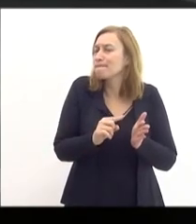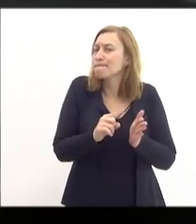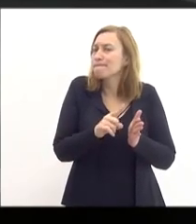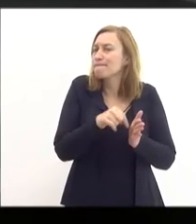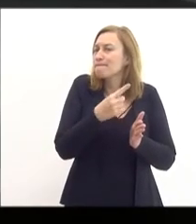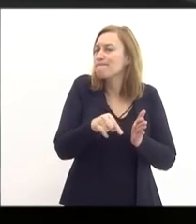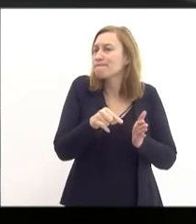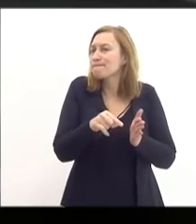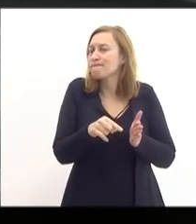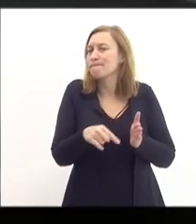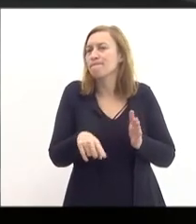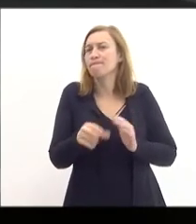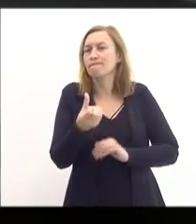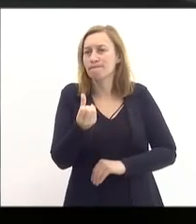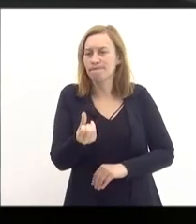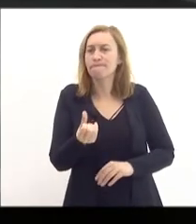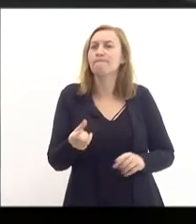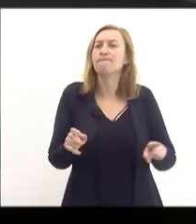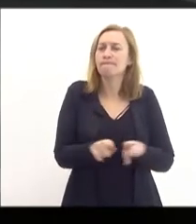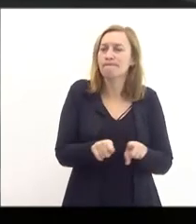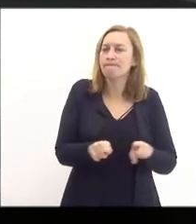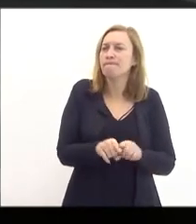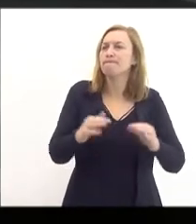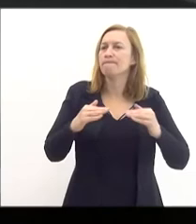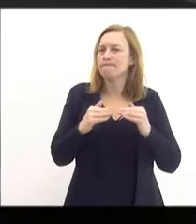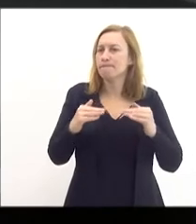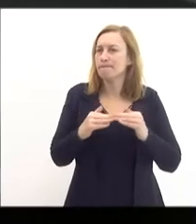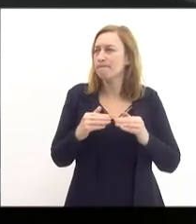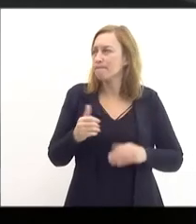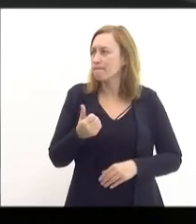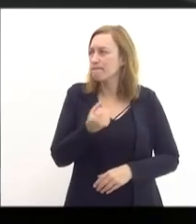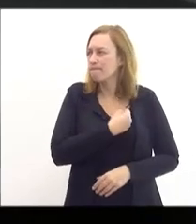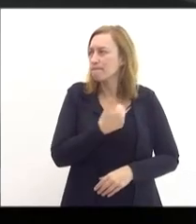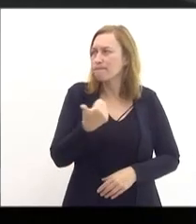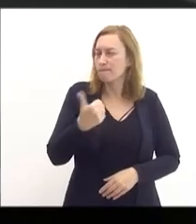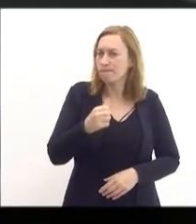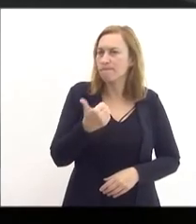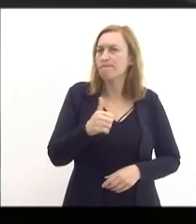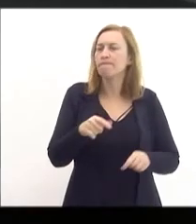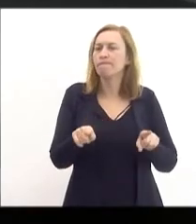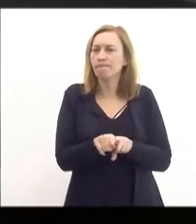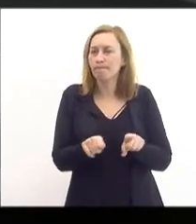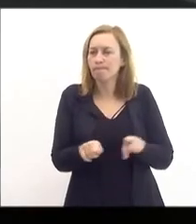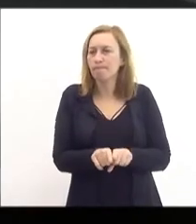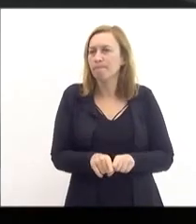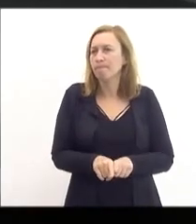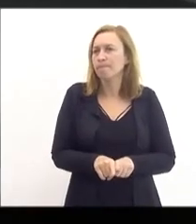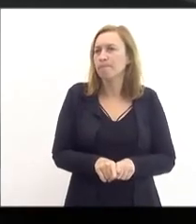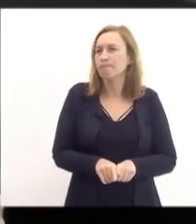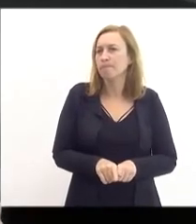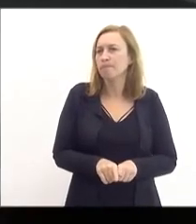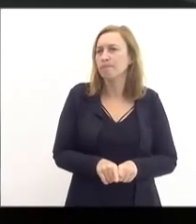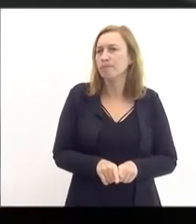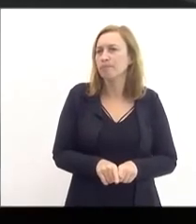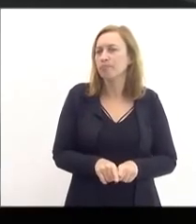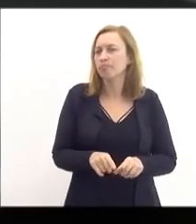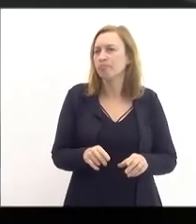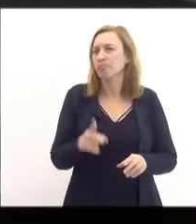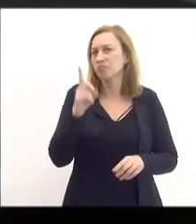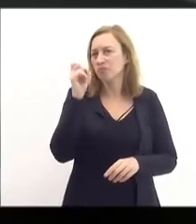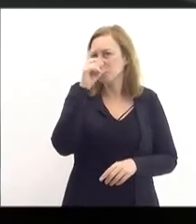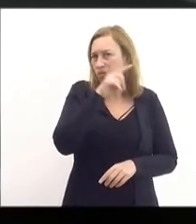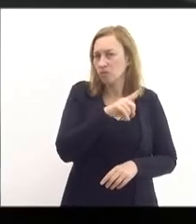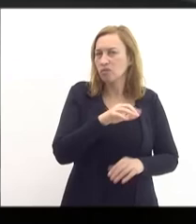6º. E, por fim, a gente está de acordo com a supressiva número 11 também, até por conta, talvez, de uma dificuldade de